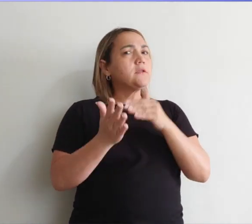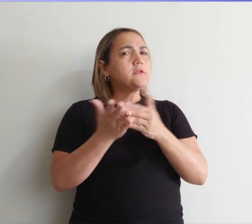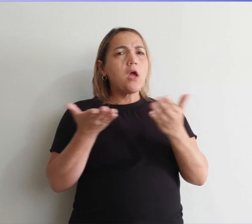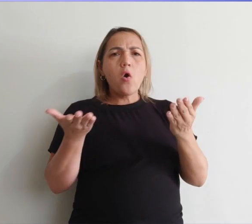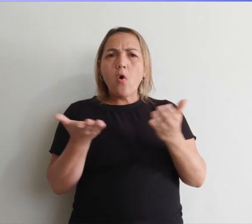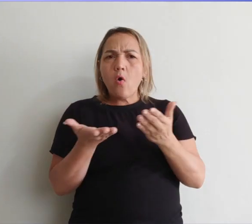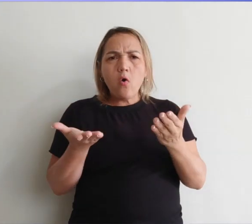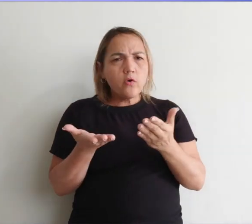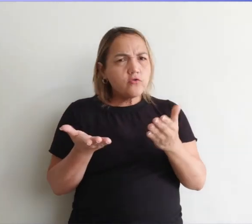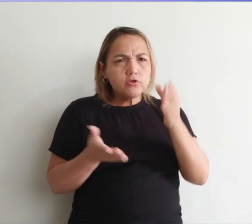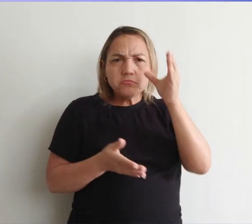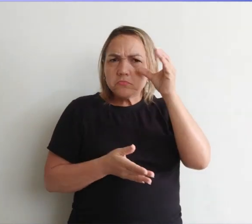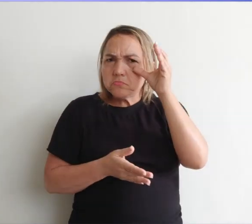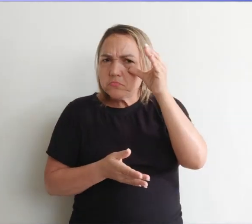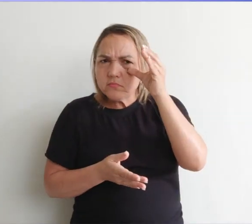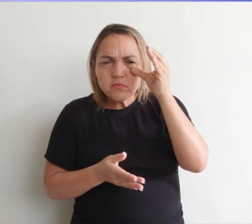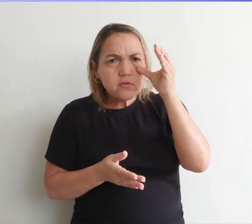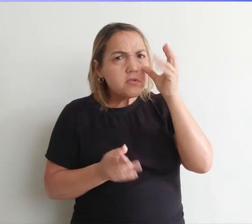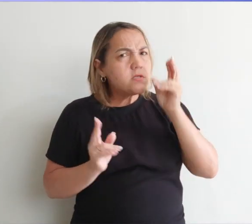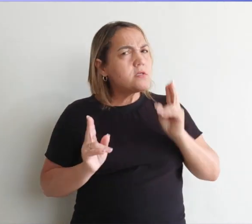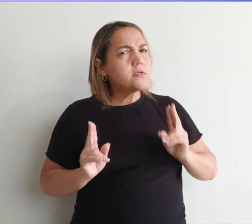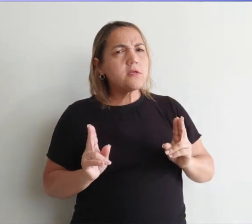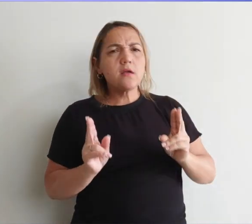até hoje e eu vou levar